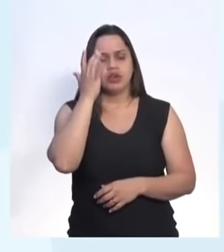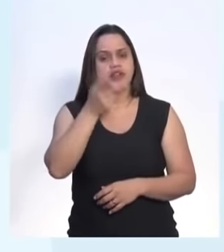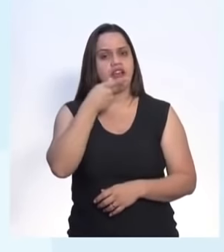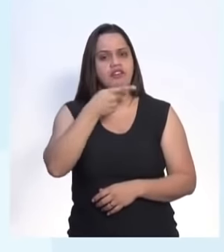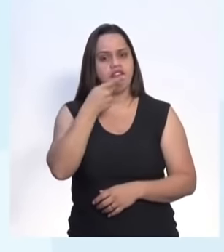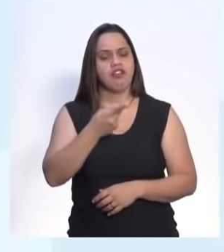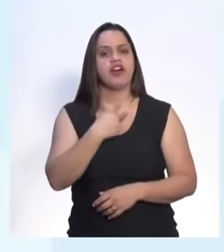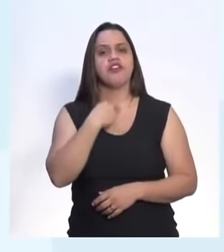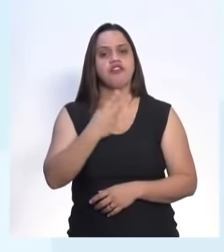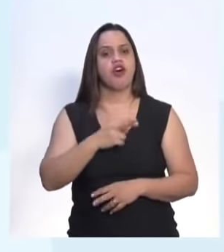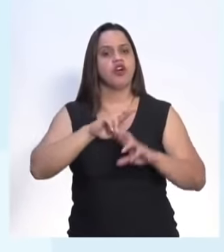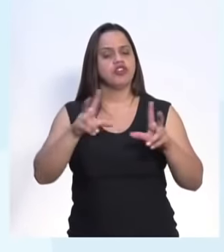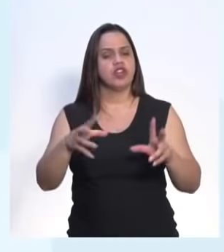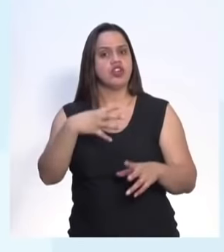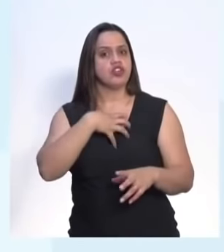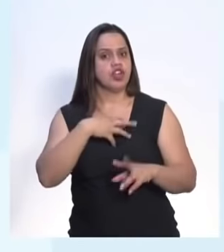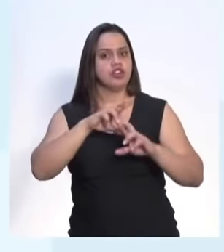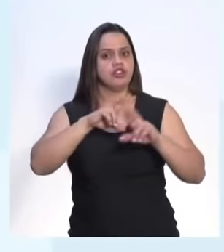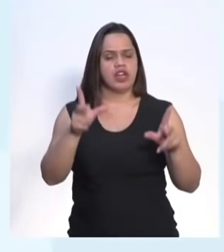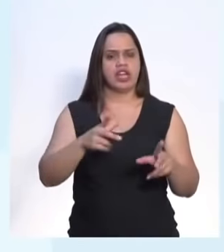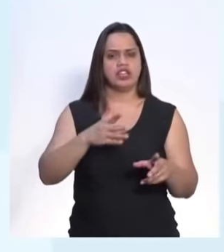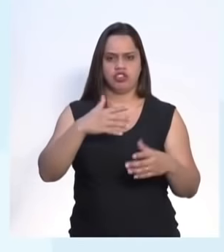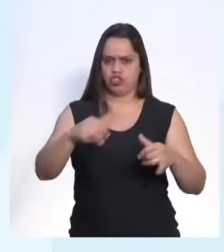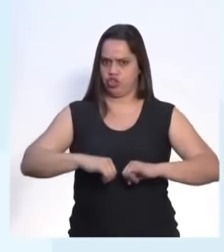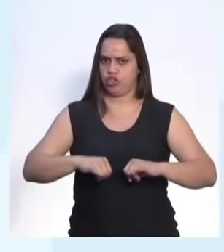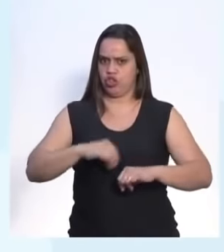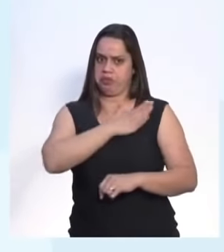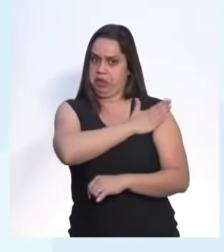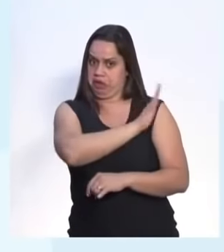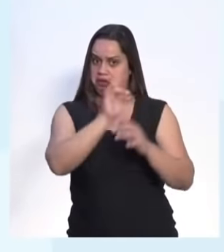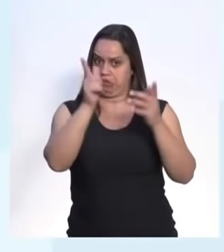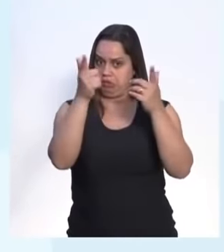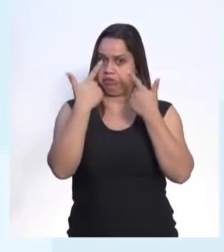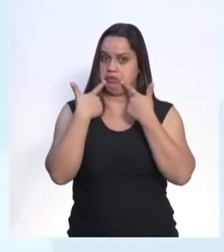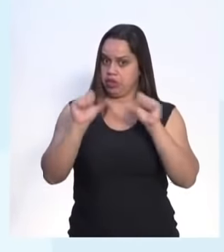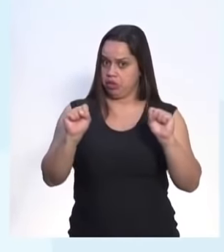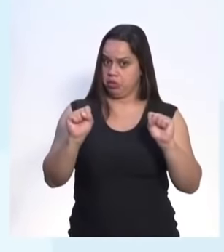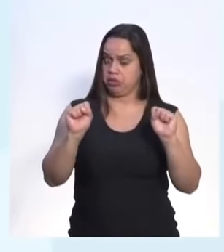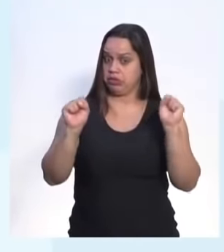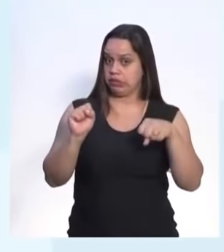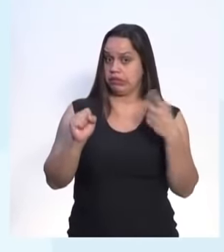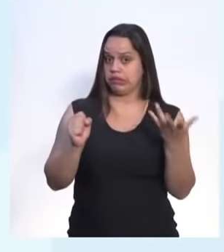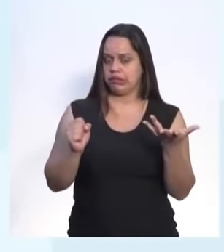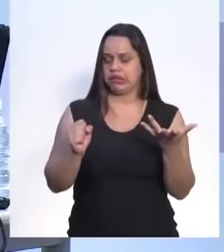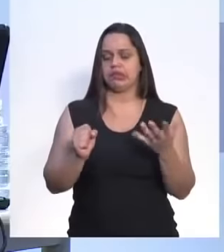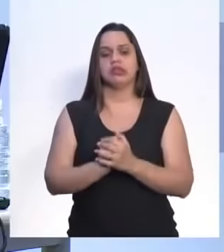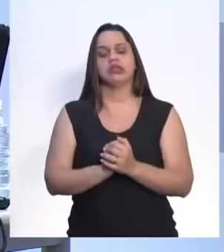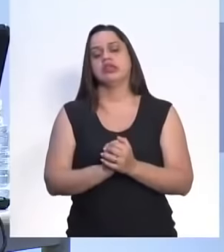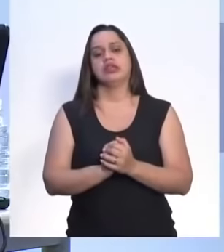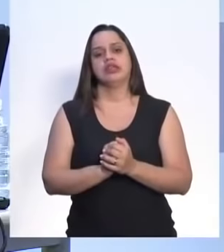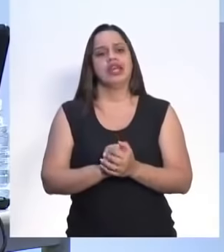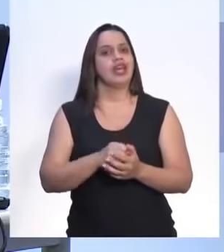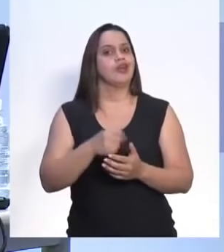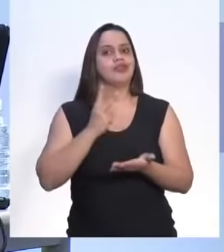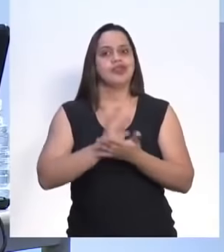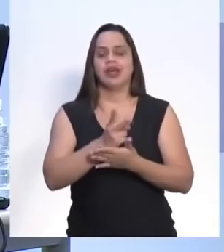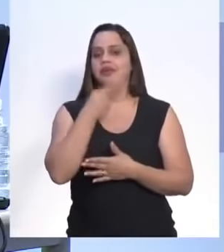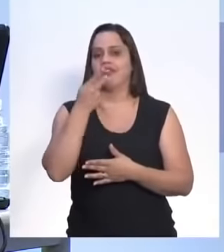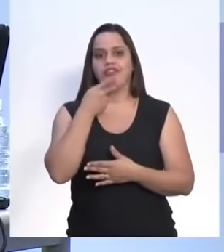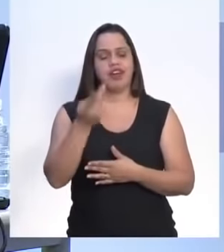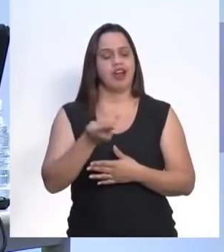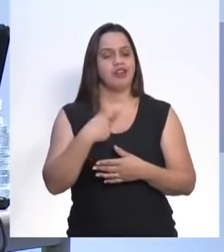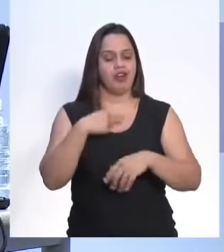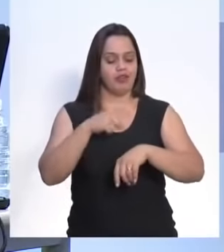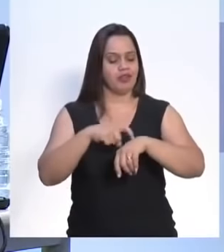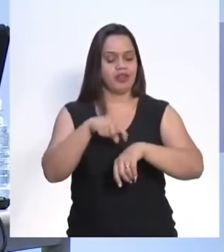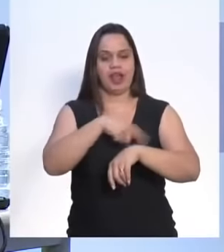preconceito linguístico? E agora a gente vai discutir aquilo de ontem um pouquinho. Sempre falta pouco tempo, né? Porque é um assunto que rende muito, assim. Professor,